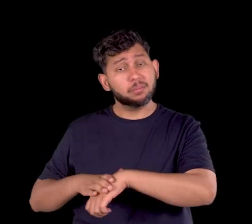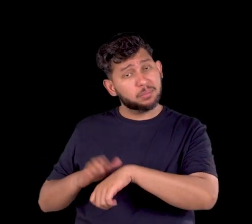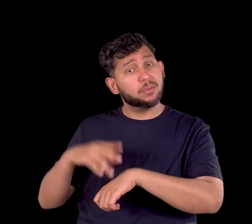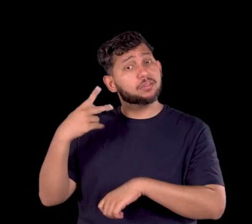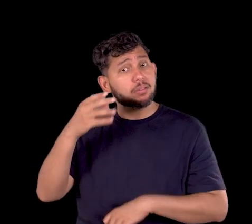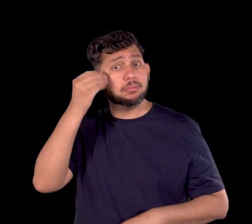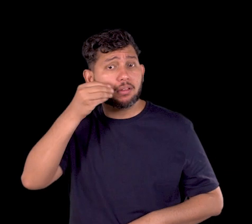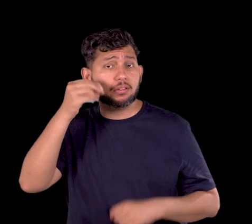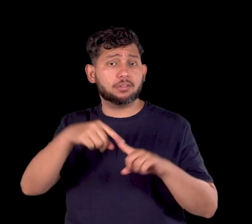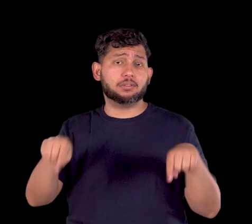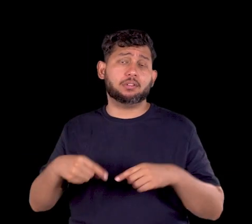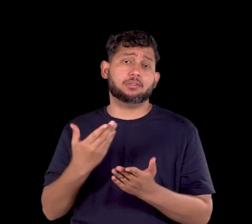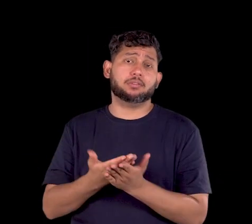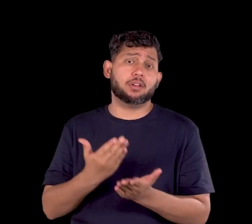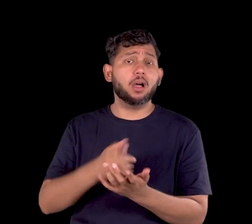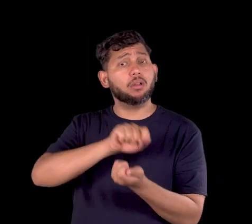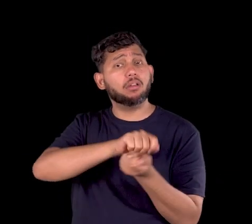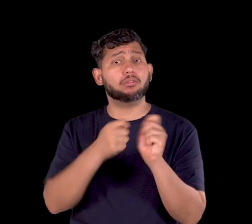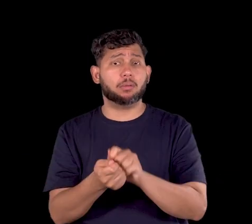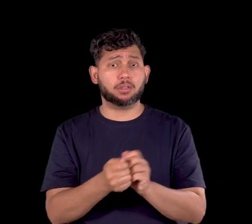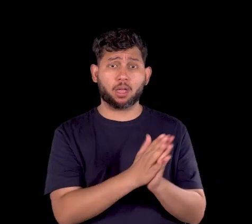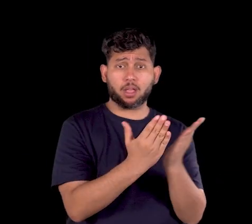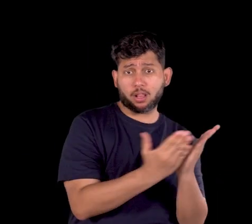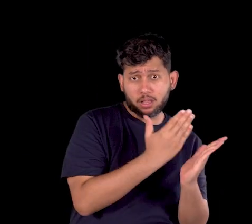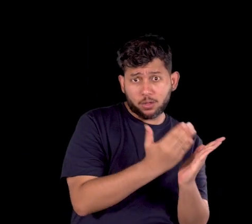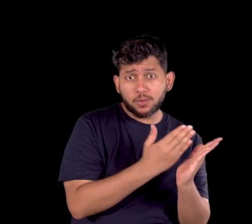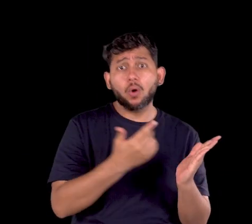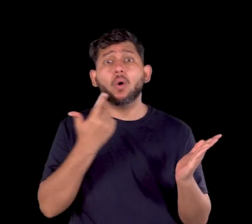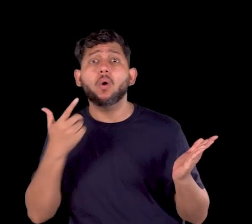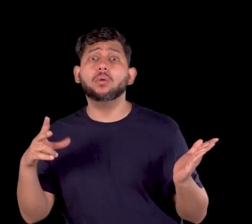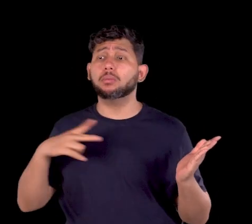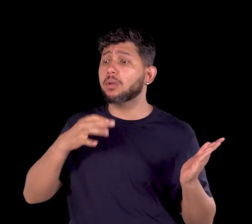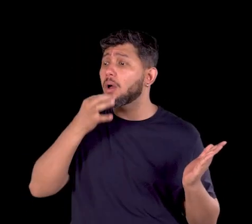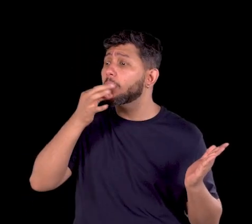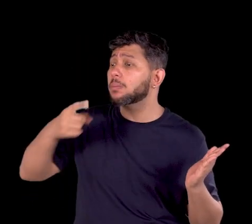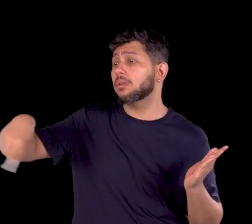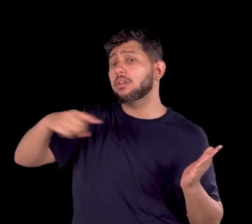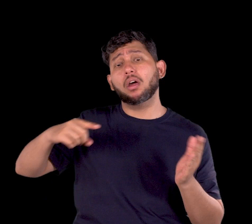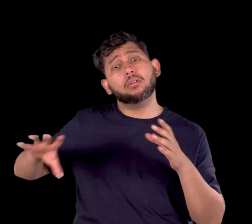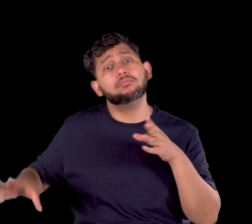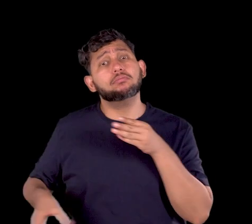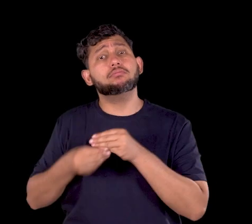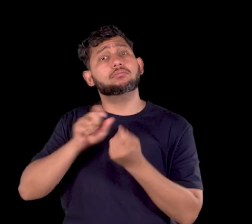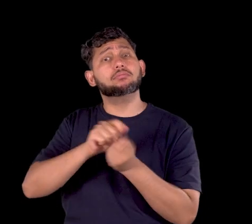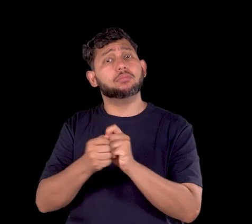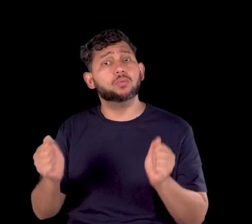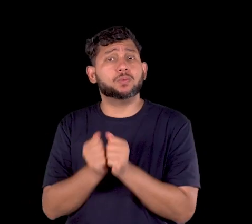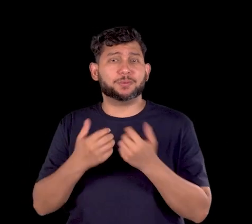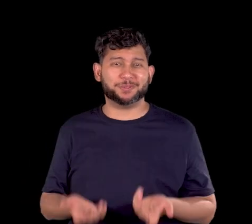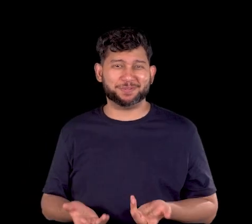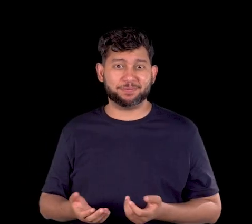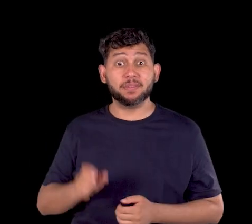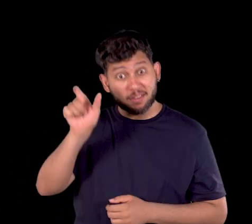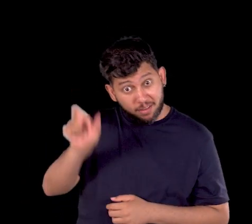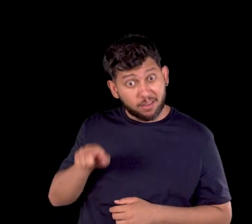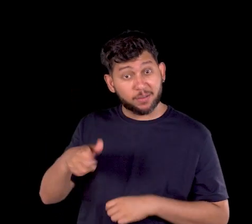modais. O projeto conta com um coordenador pedagógico, que usa sua experiência em sala de aula para adaptar o livro